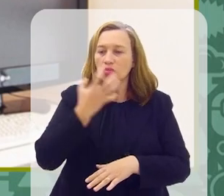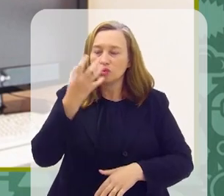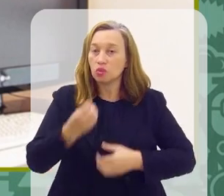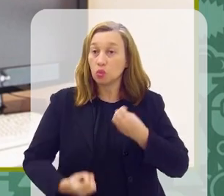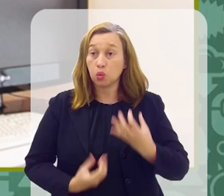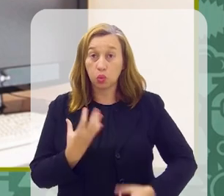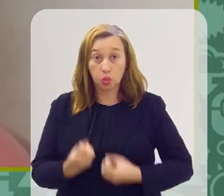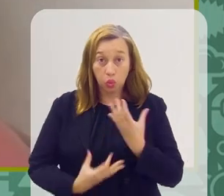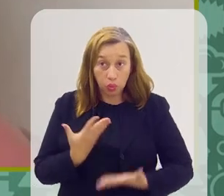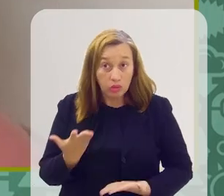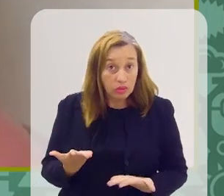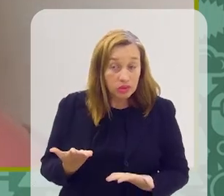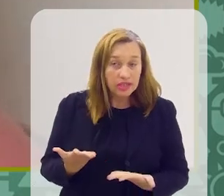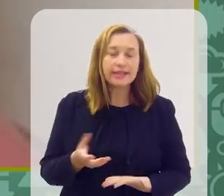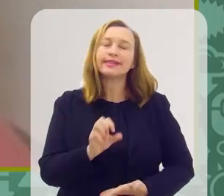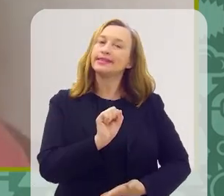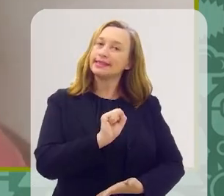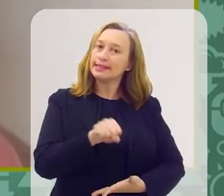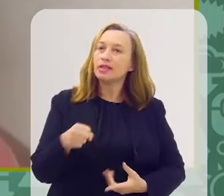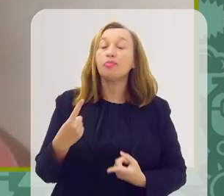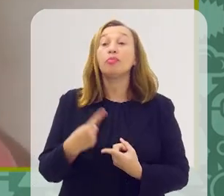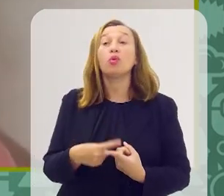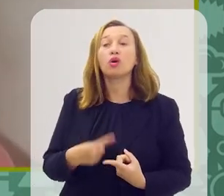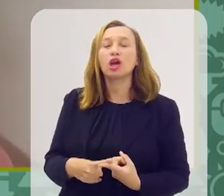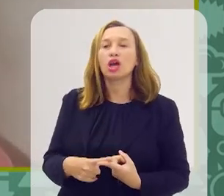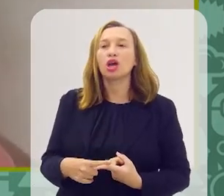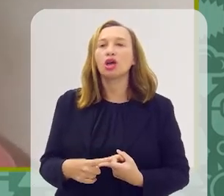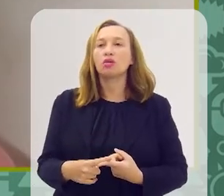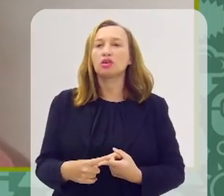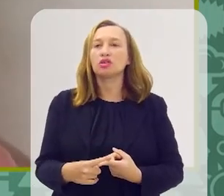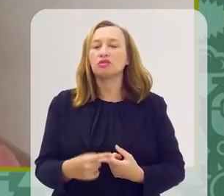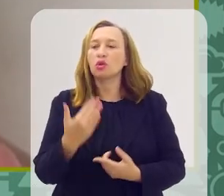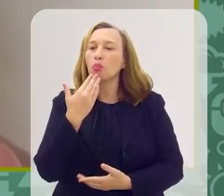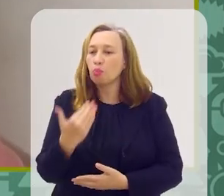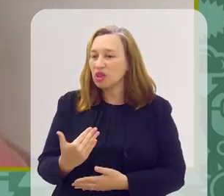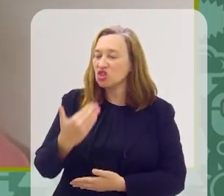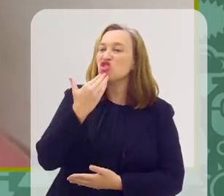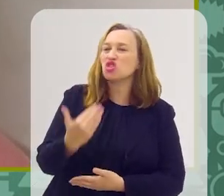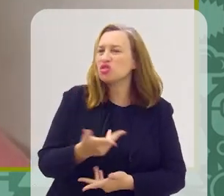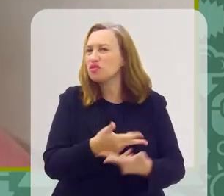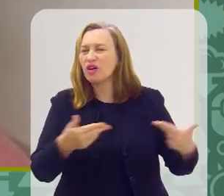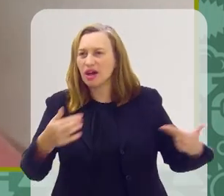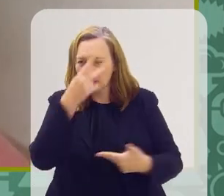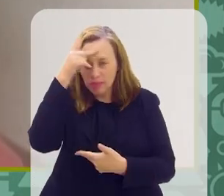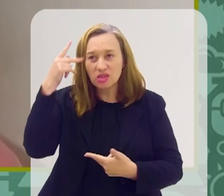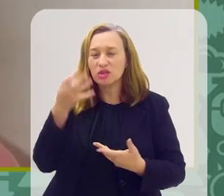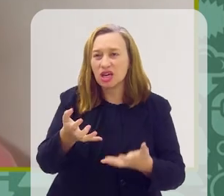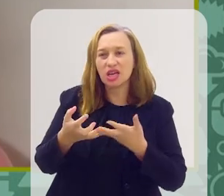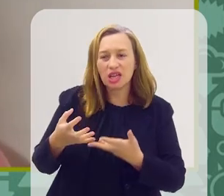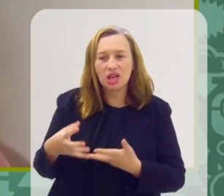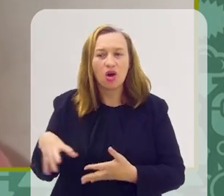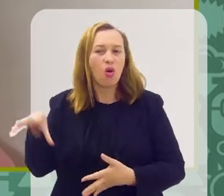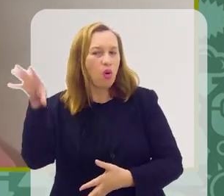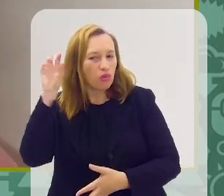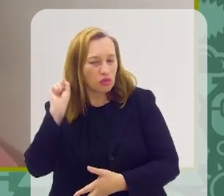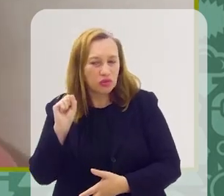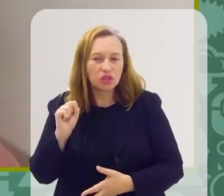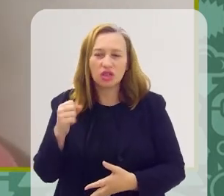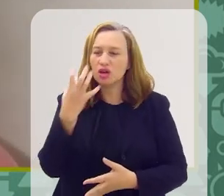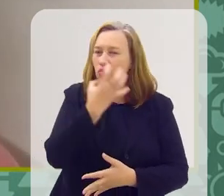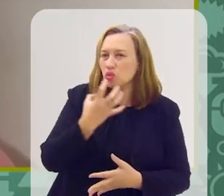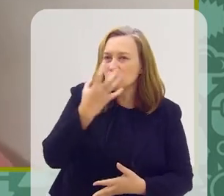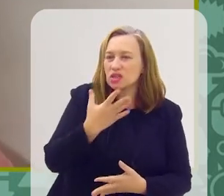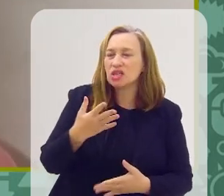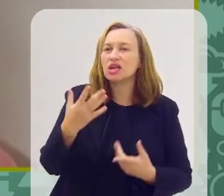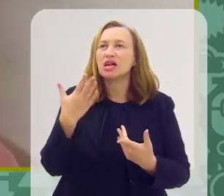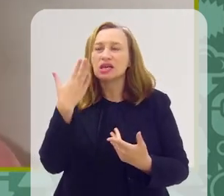inspiração? Sim, porque eu recebi uma demanda de pedidos de muita gente querendo me ouvir, querendo que eu passasse um pouco